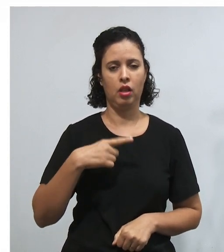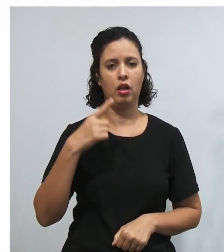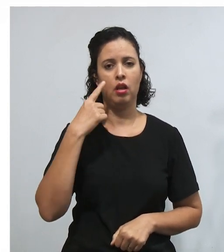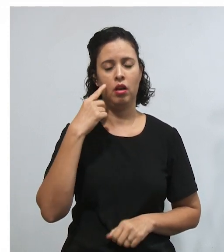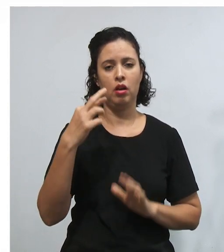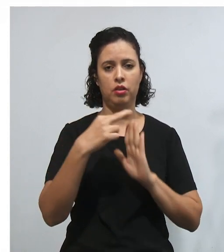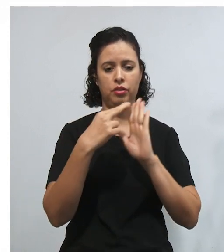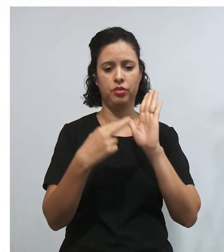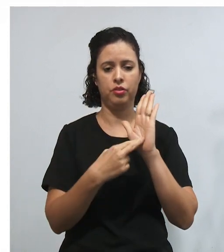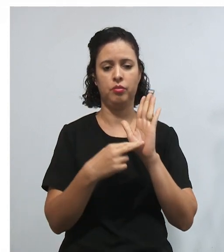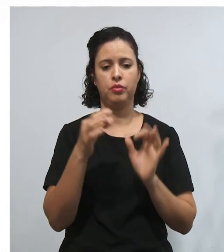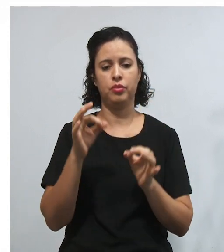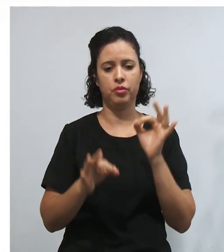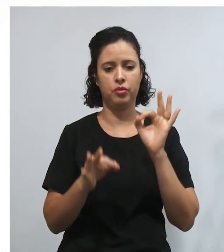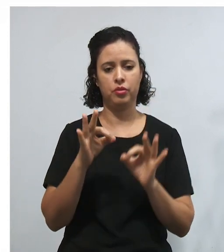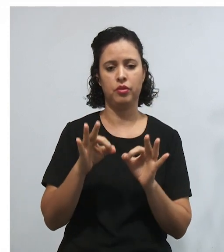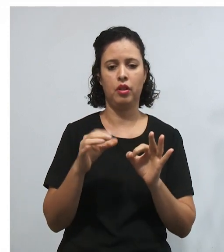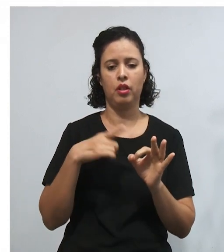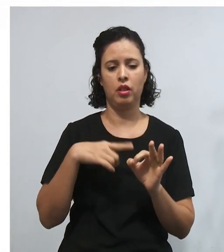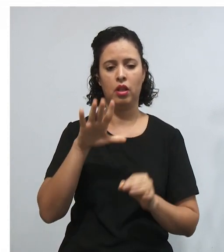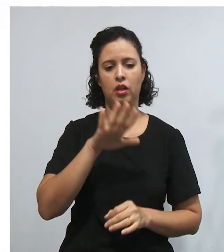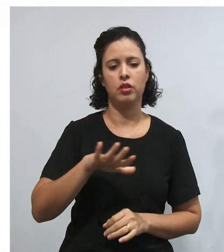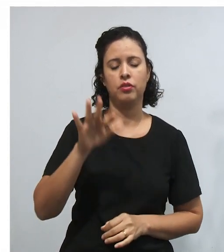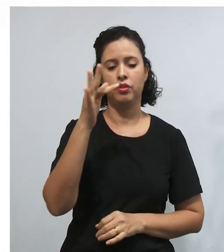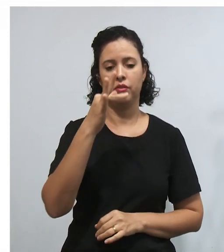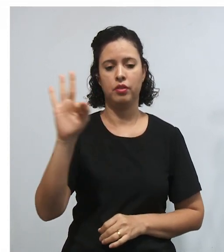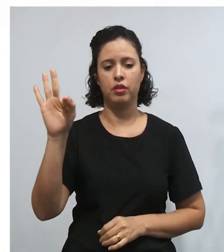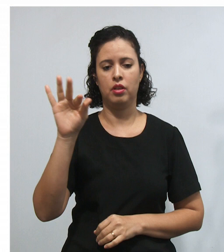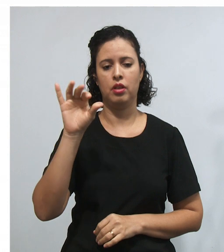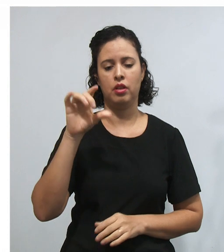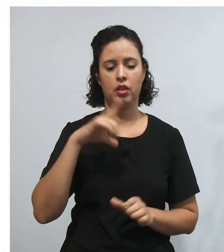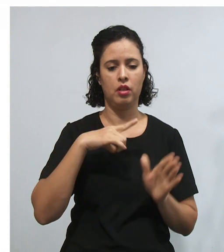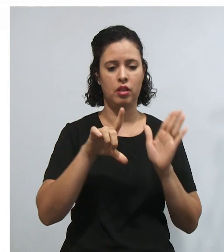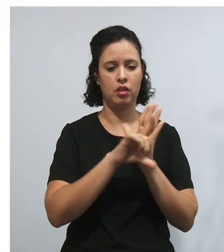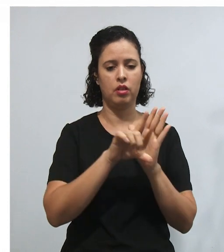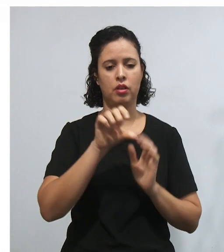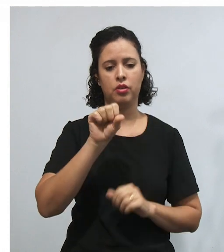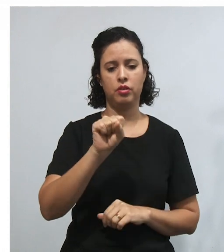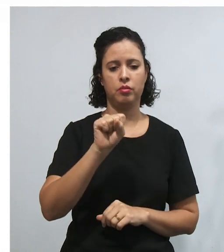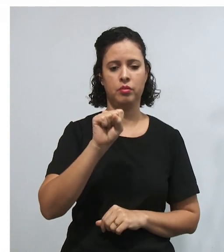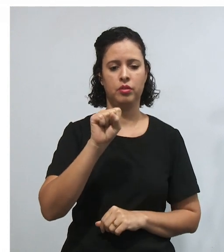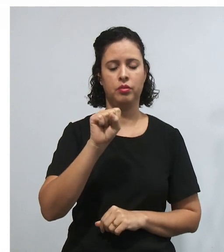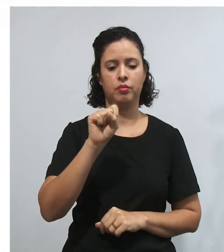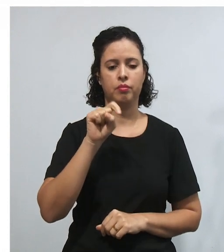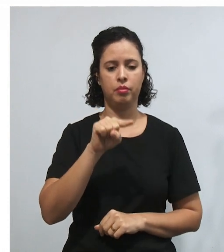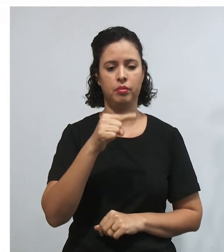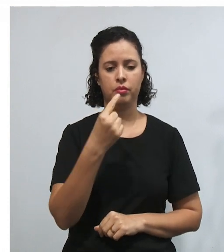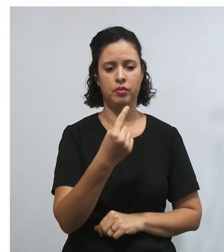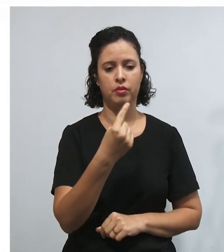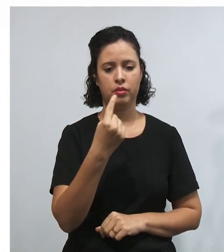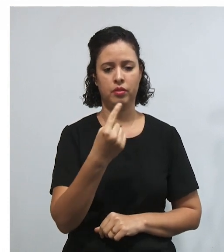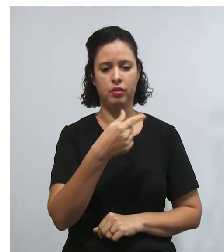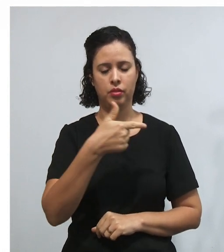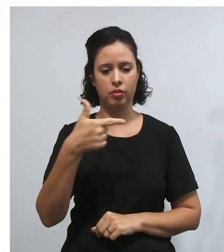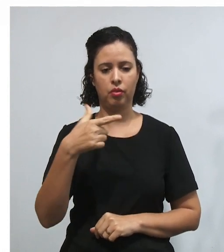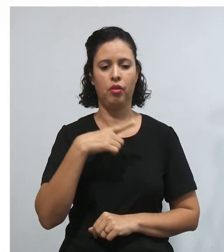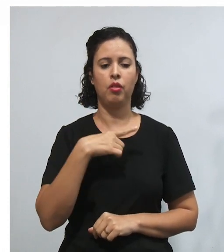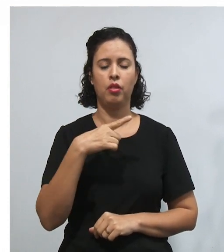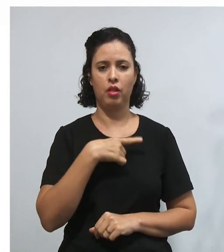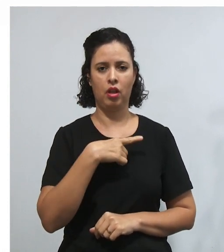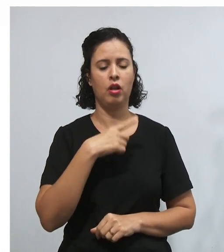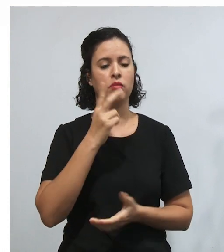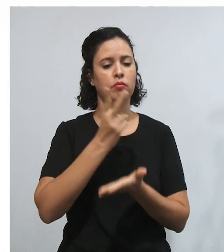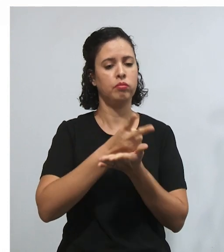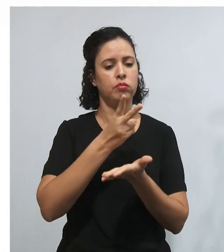jurídico, tá? Na esfera federal temos a Lei 8.112, lá de 90, que estabeleceu o regime estatutário,